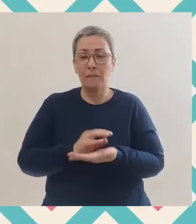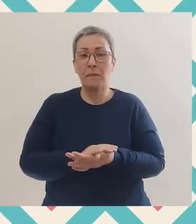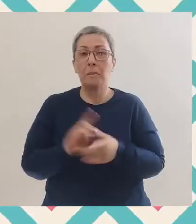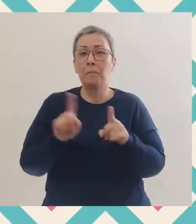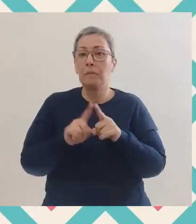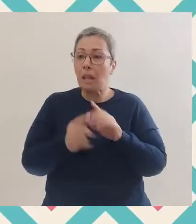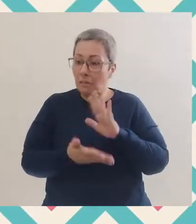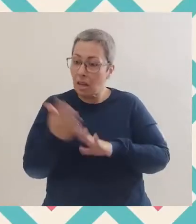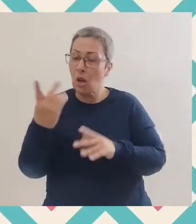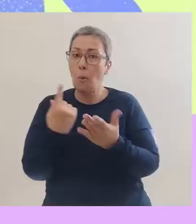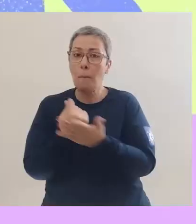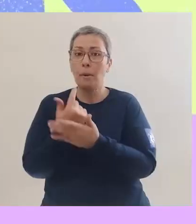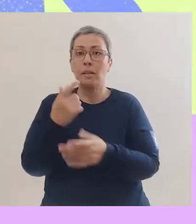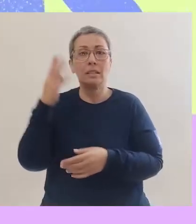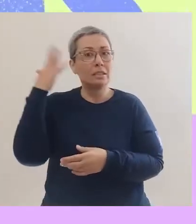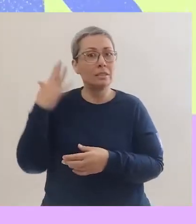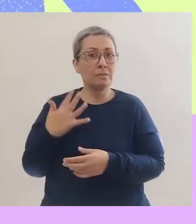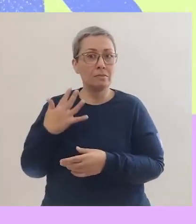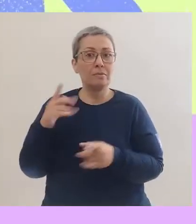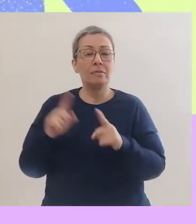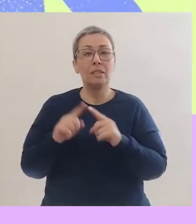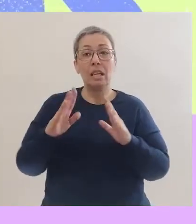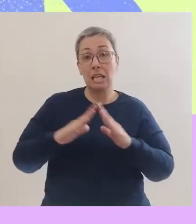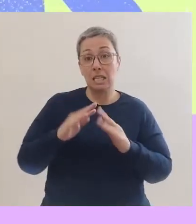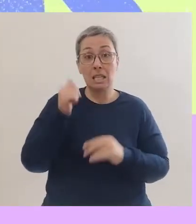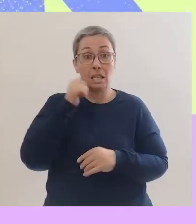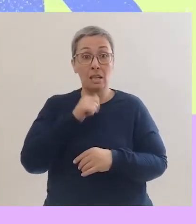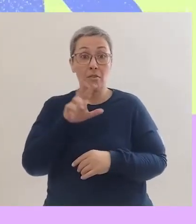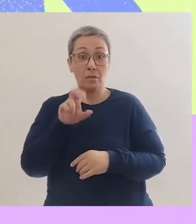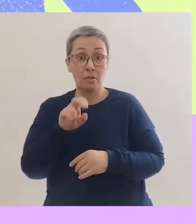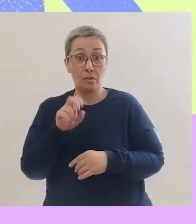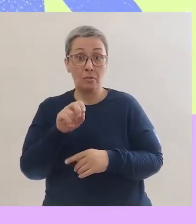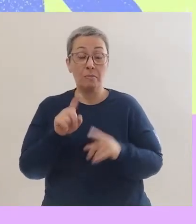Com certeza não tem pó. Vai comprar, Thalita. A casinha da vovó.